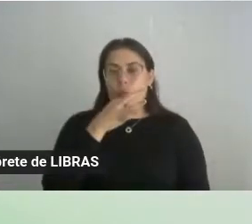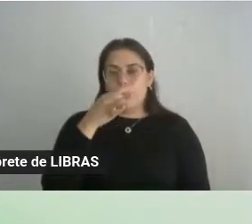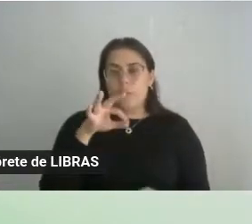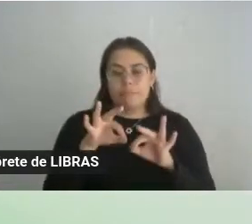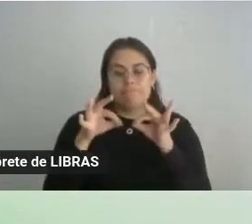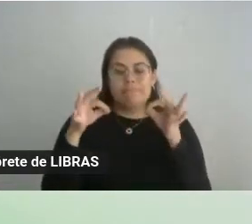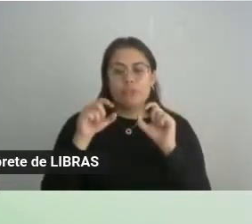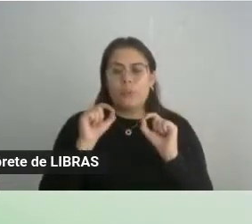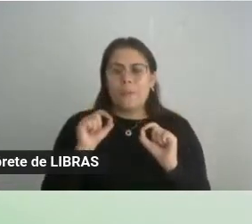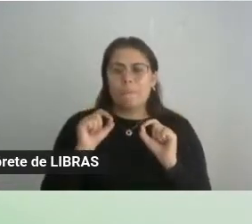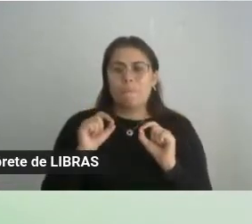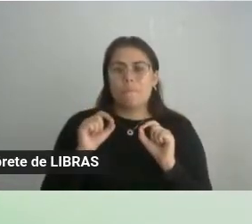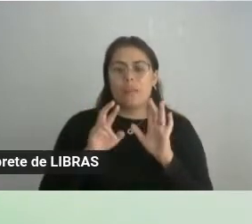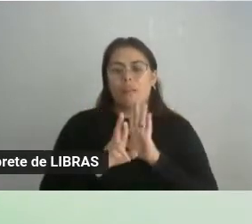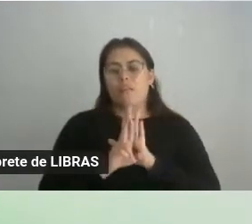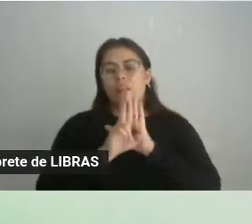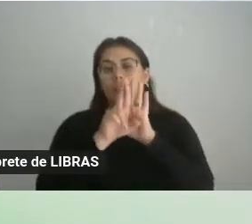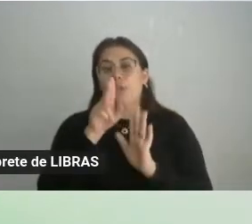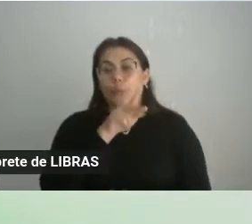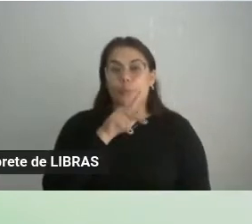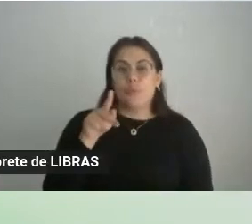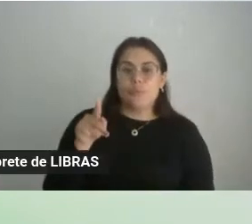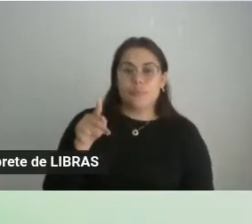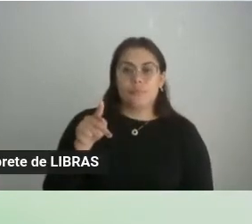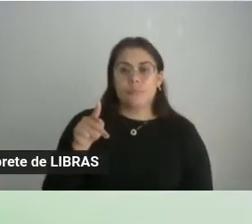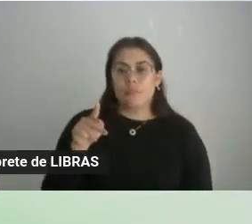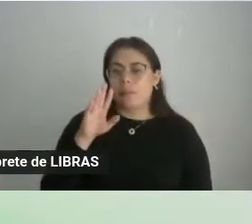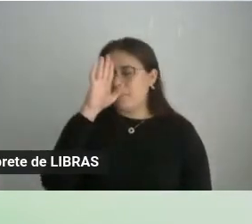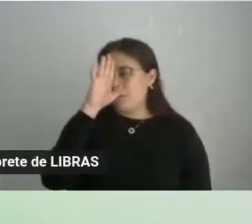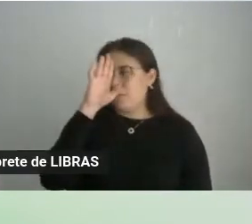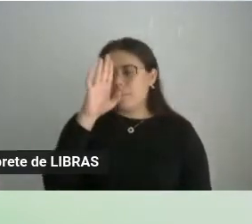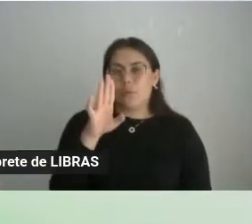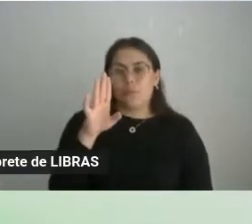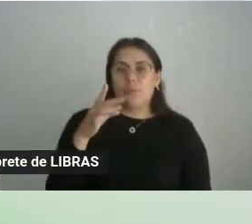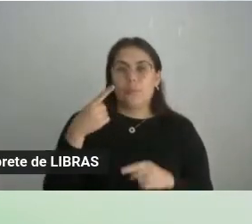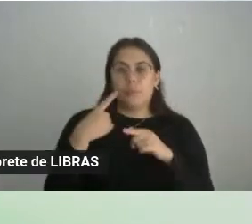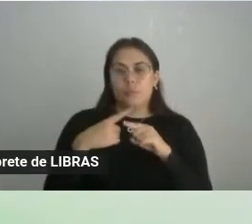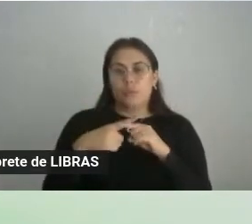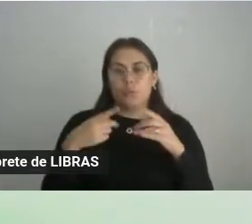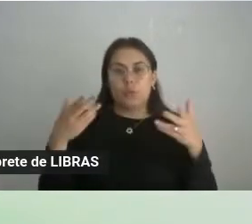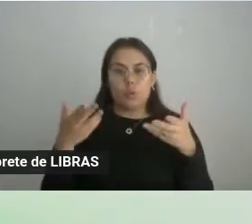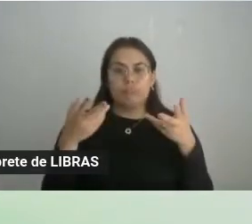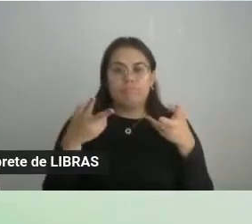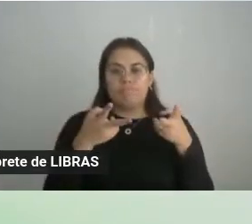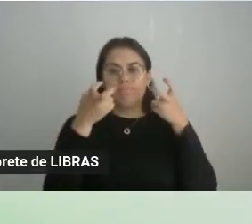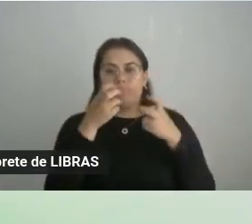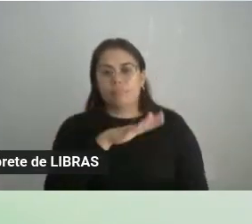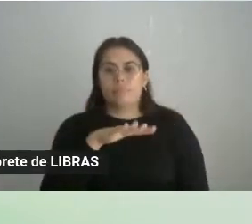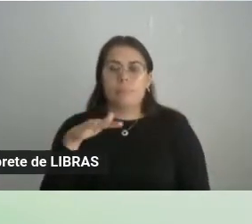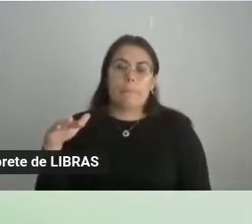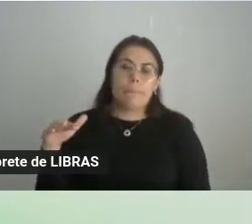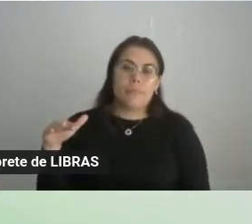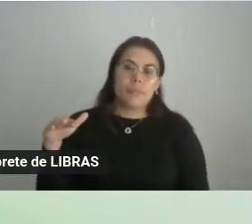a referência do professor em sala de aula é primordial. Porque hoje nós vemos que as crianças, mas boa parte delas